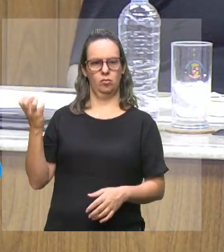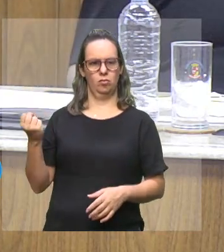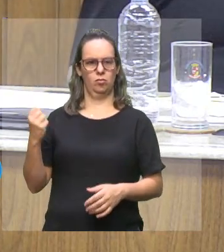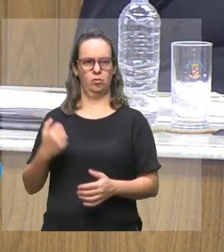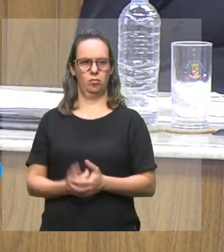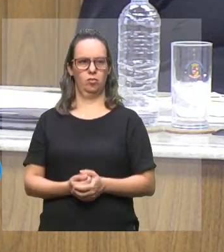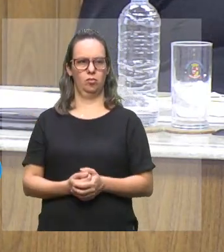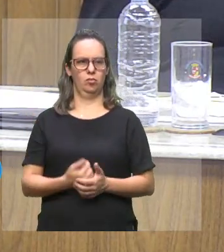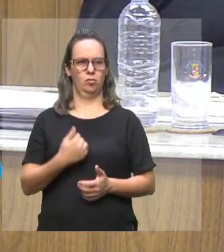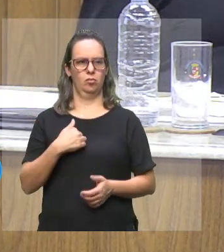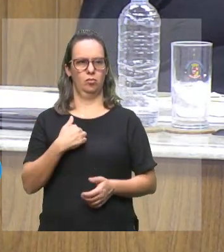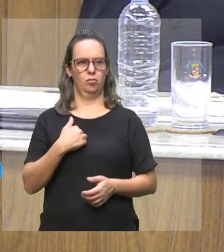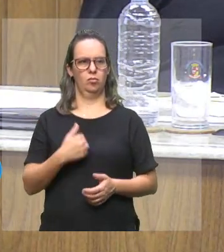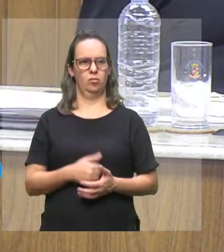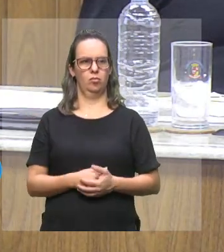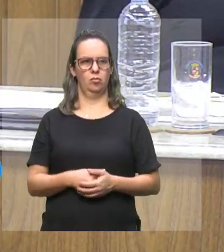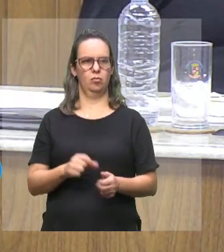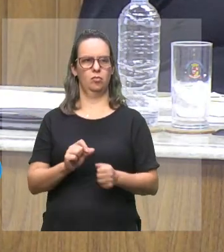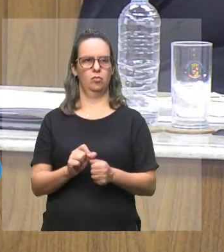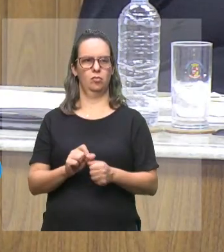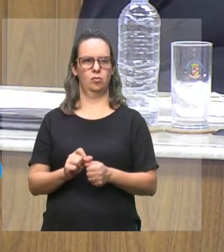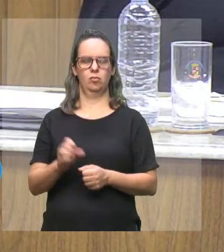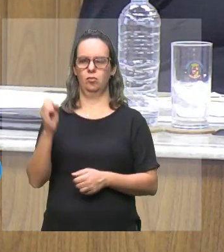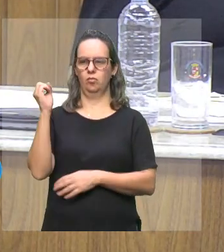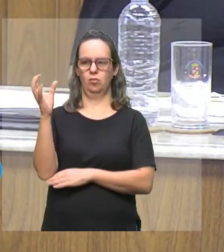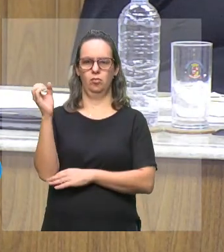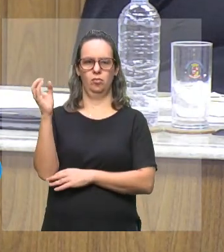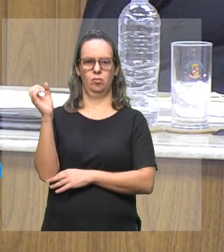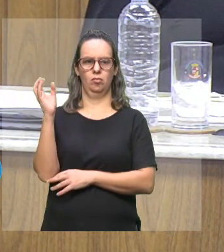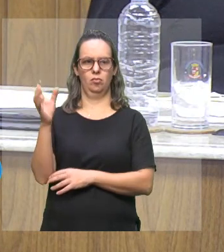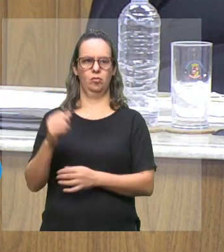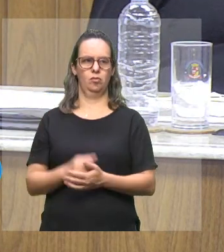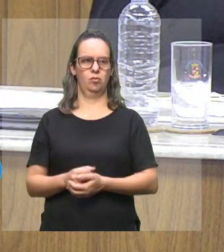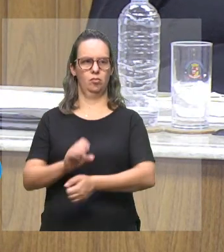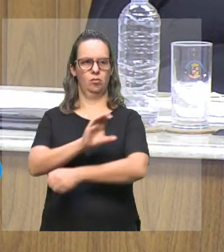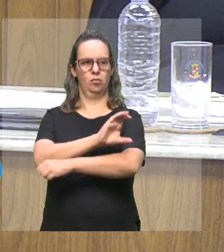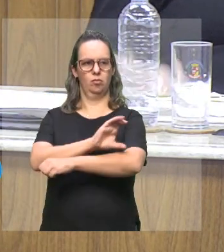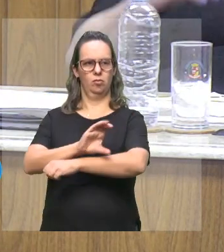e eu fiz uma viagem, foi um curso